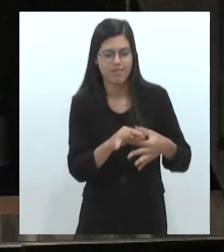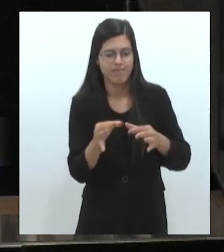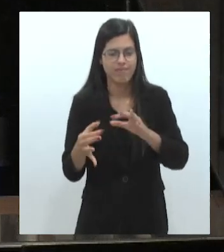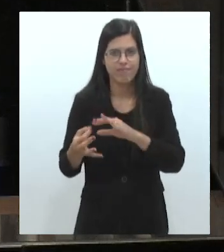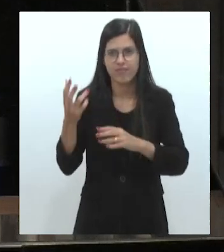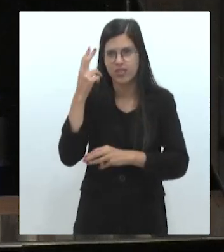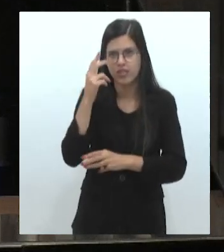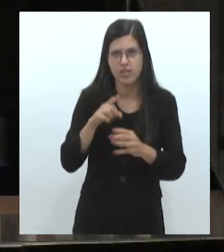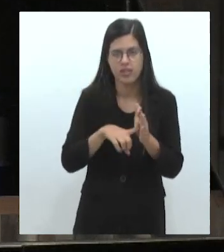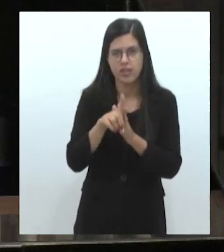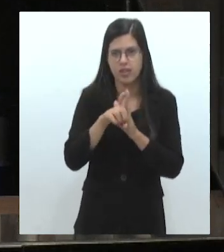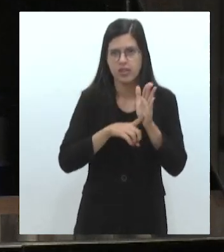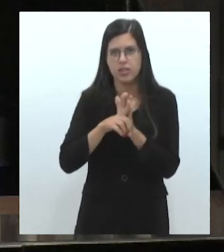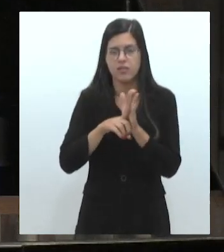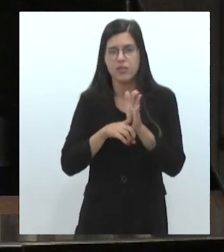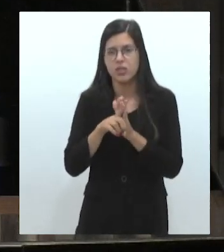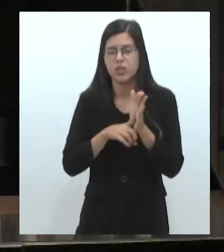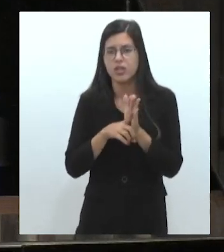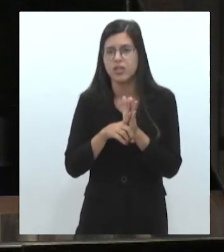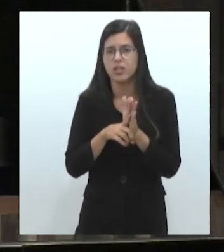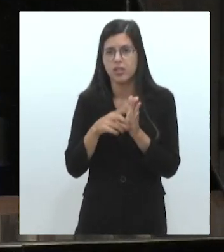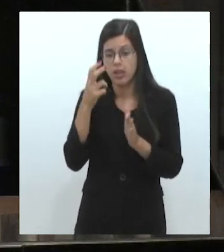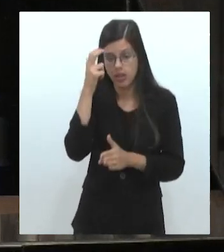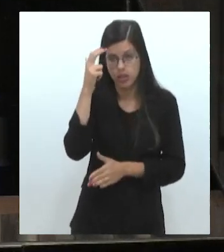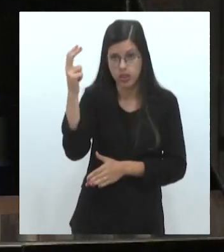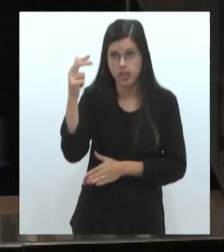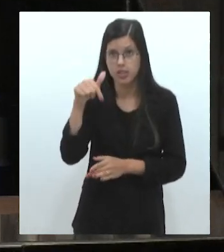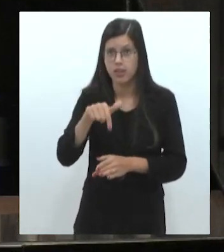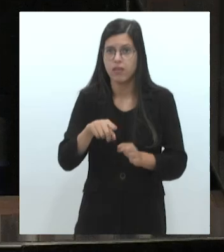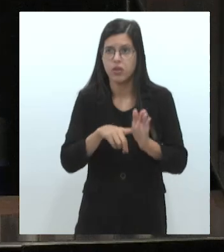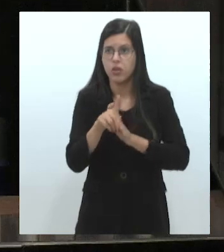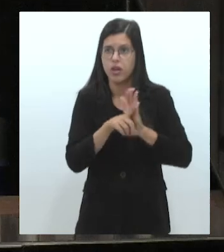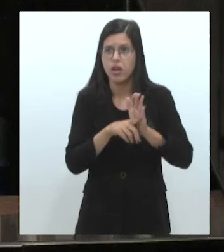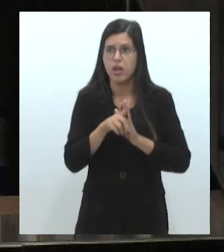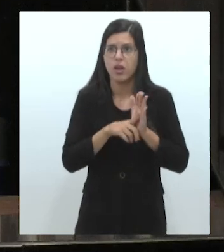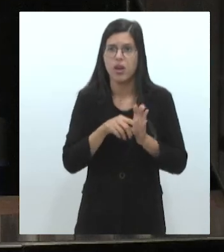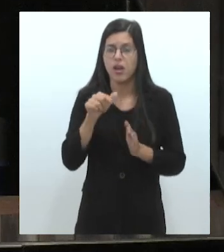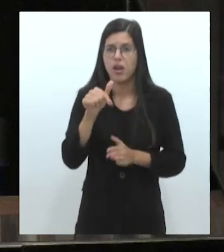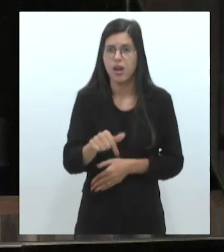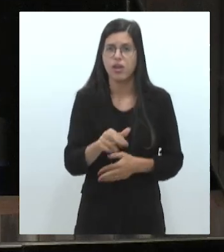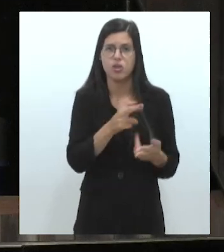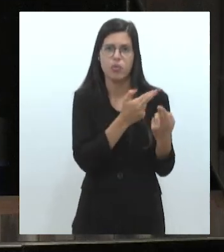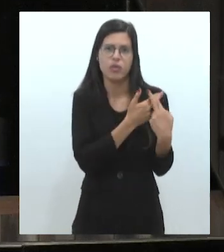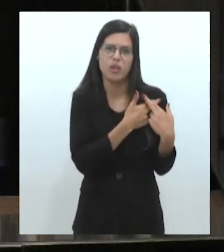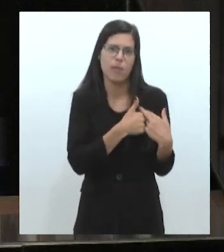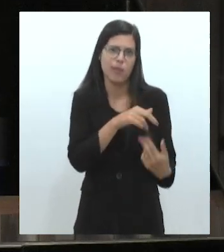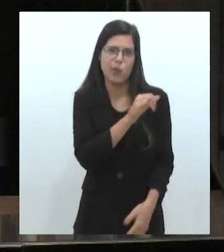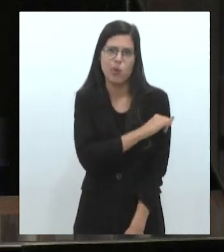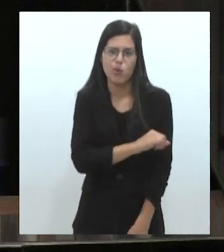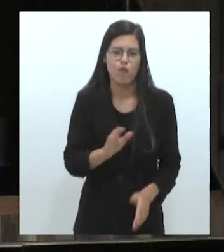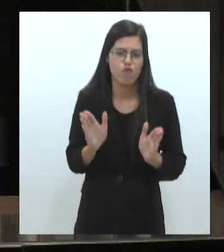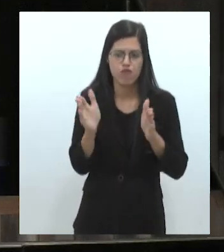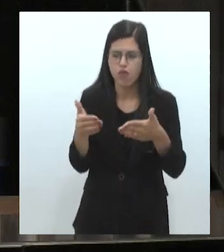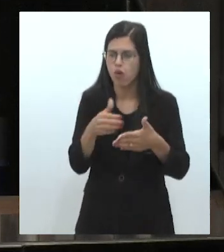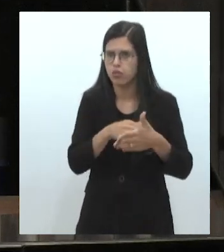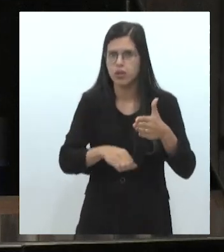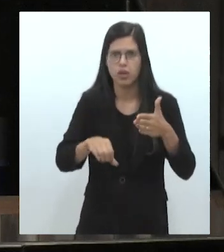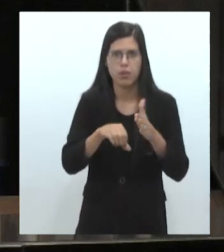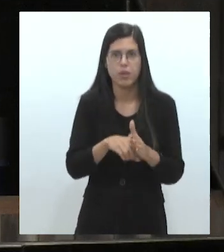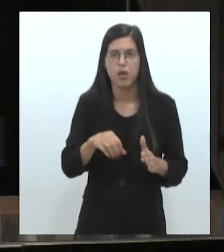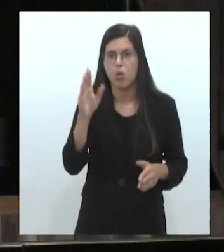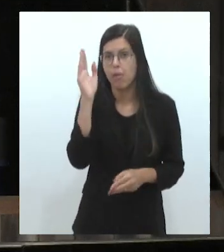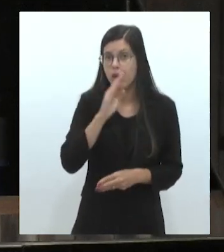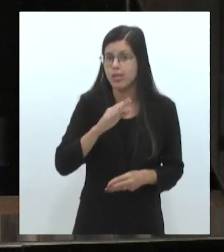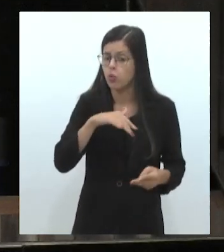prévia investigação é a responsável pelo Rio de Janeiro ser um holofote da criminalidade não apenas no Brasil, mas no mundo